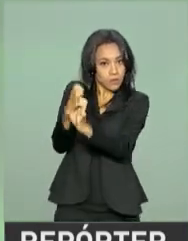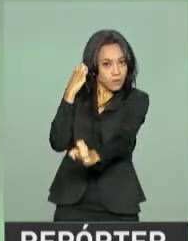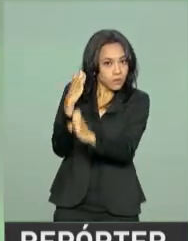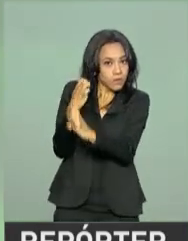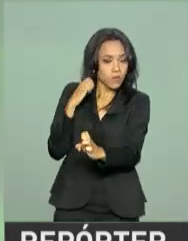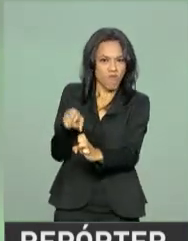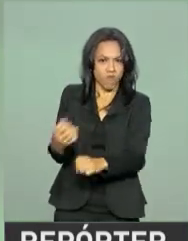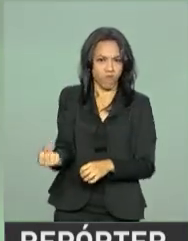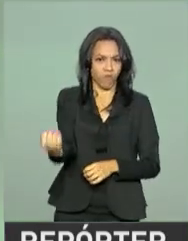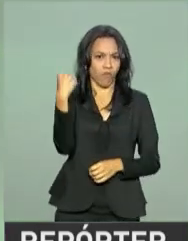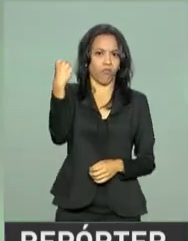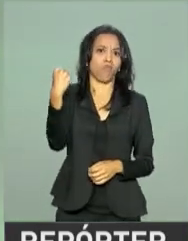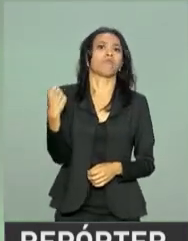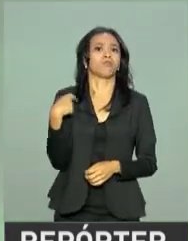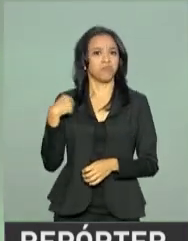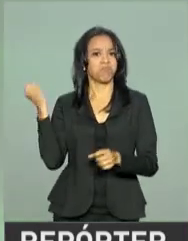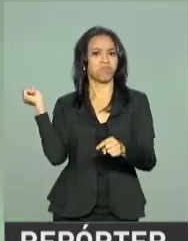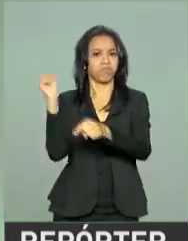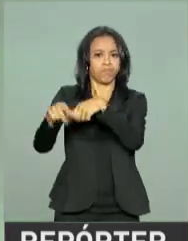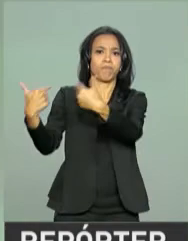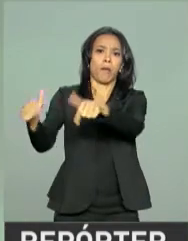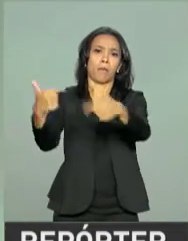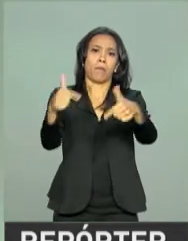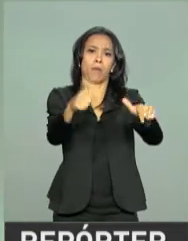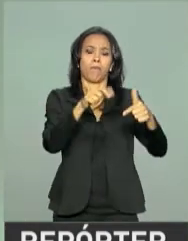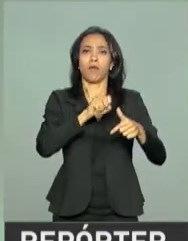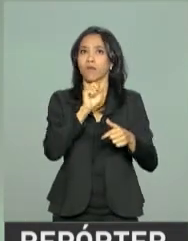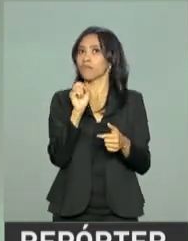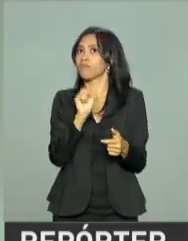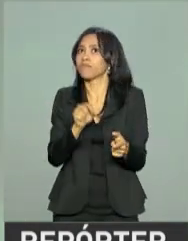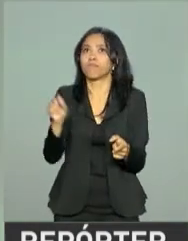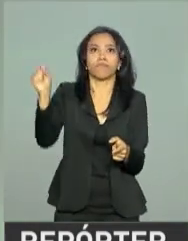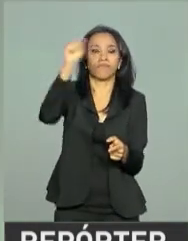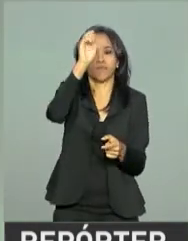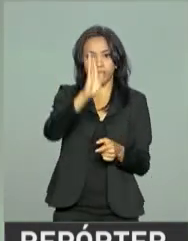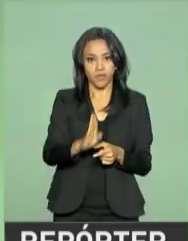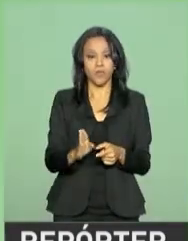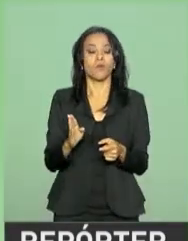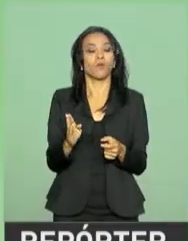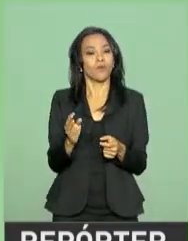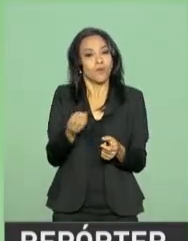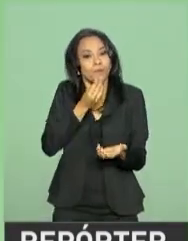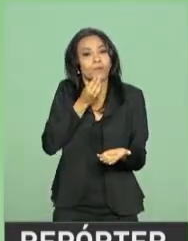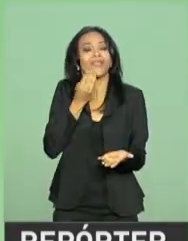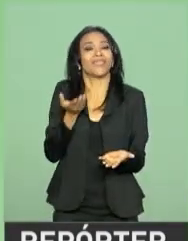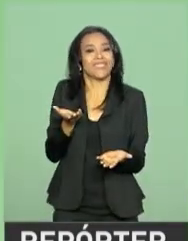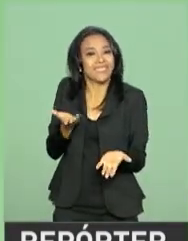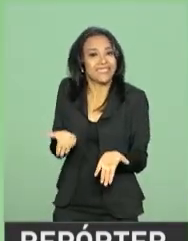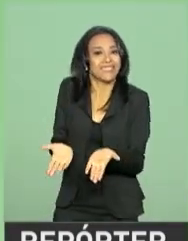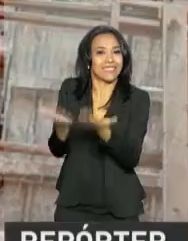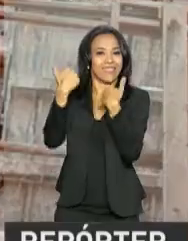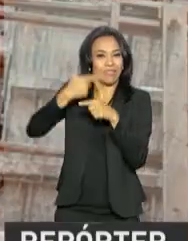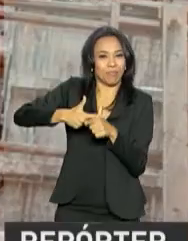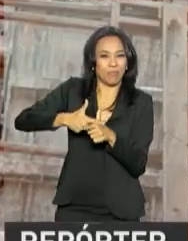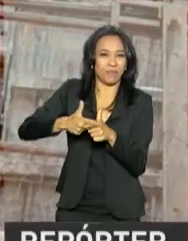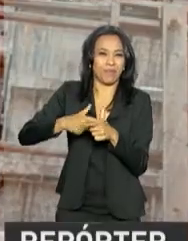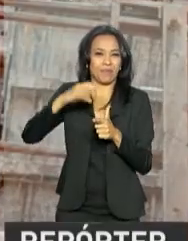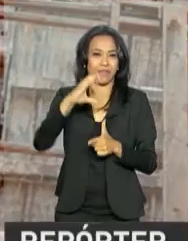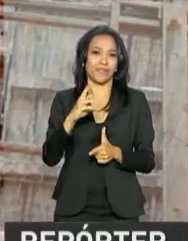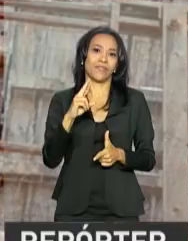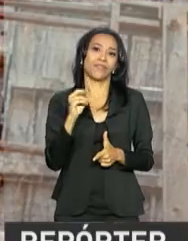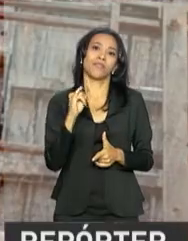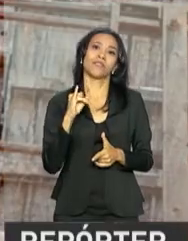fortes geradoras de empregos no país pudesse sair de uma grave crise ea